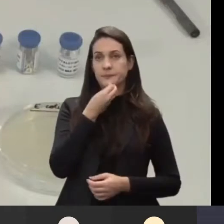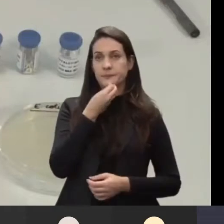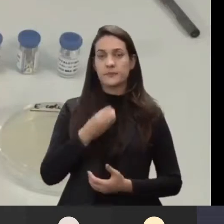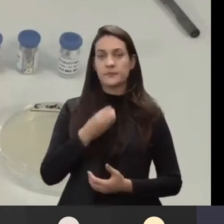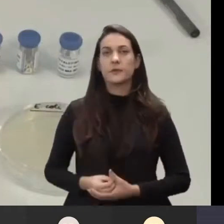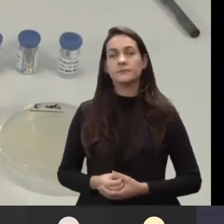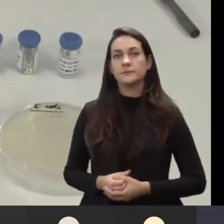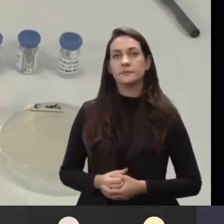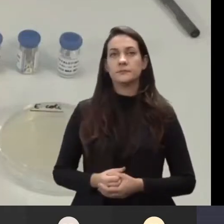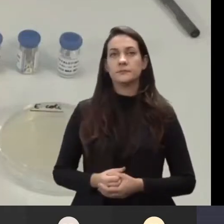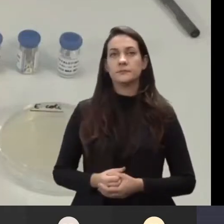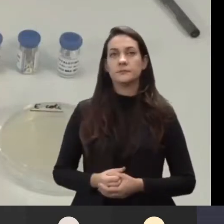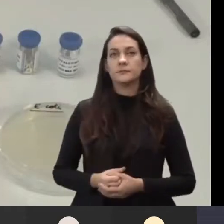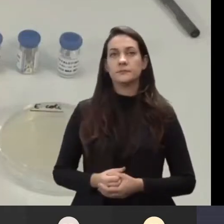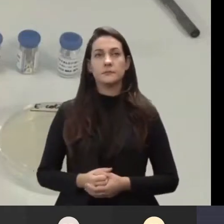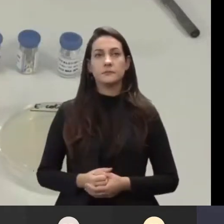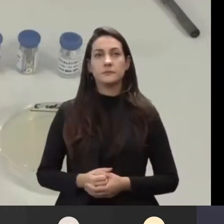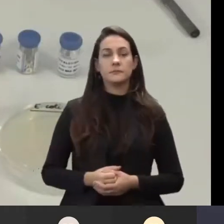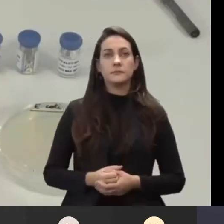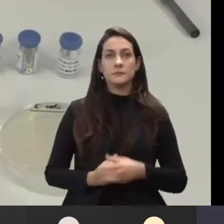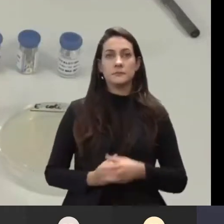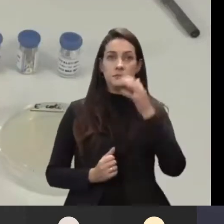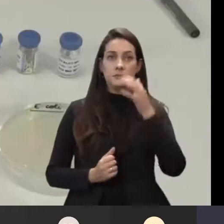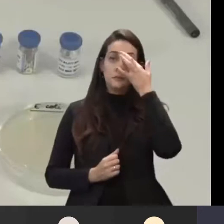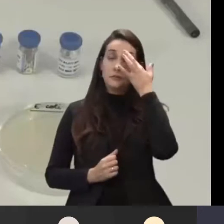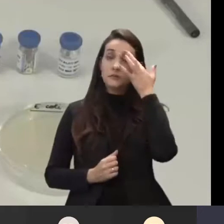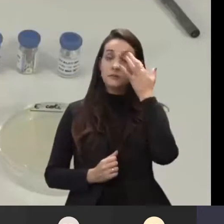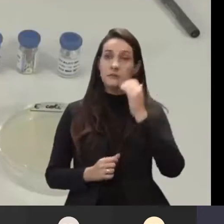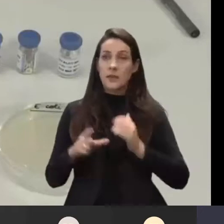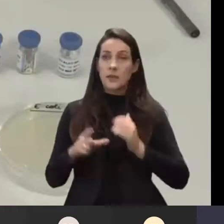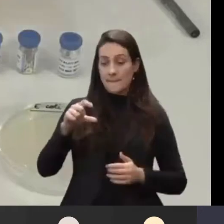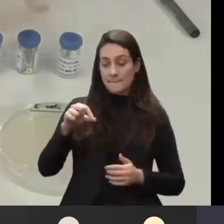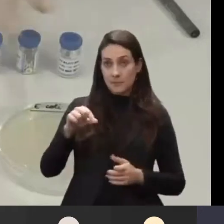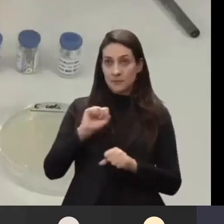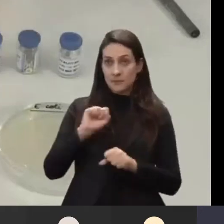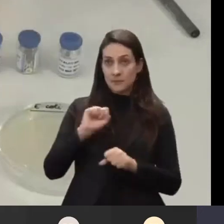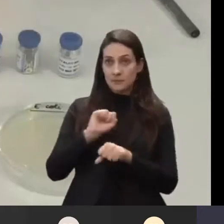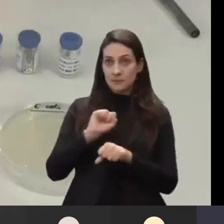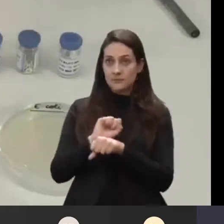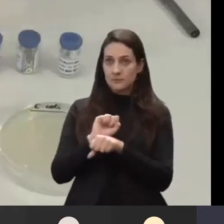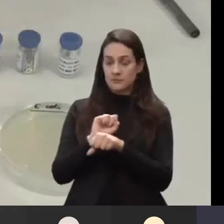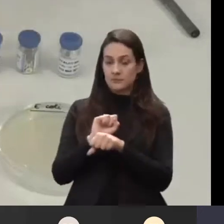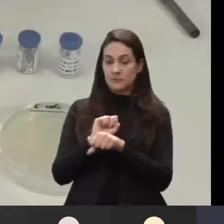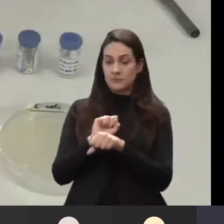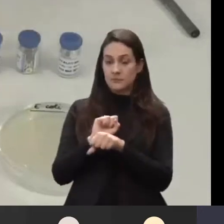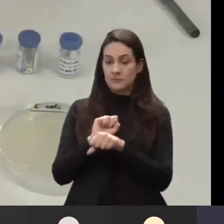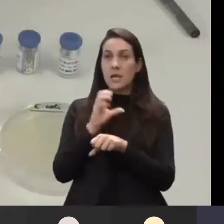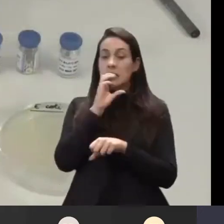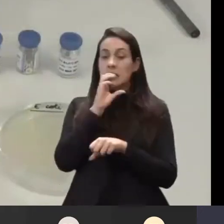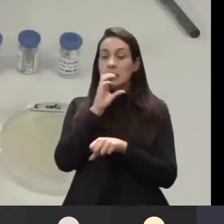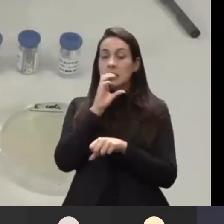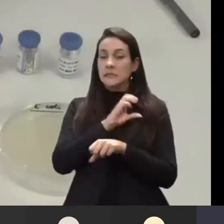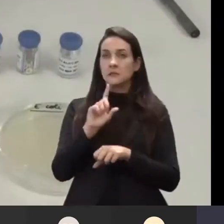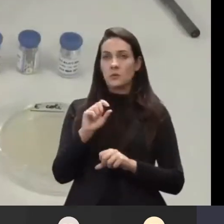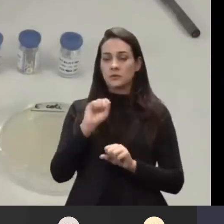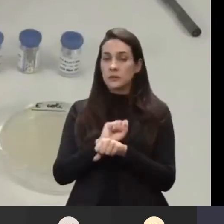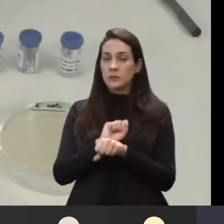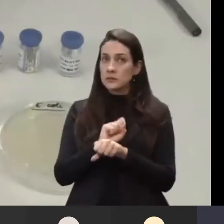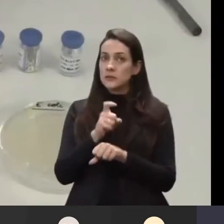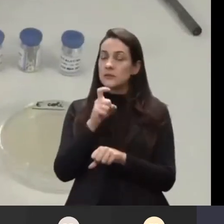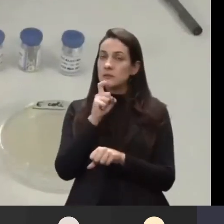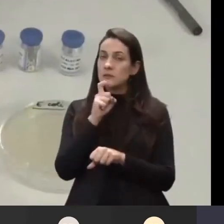também esteriliza a pinça. A pinça precisa esfriar, porque como ela o material dela é mais grosso, ela